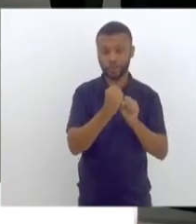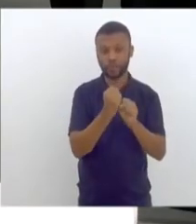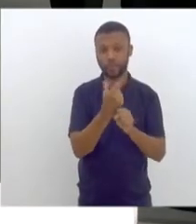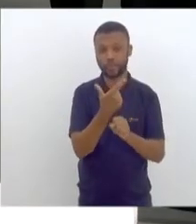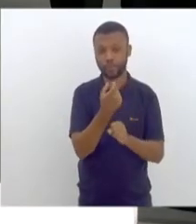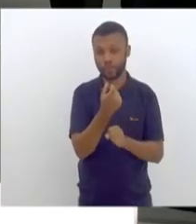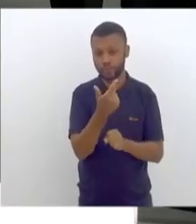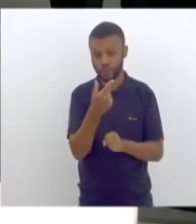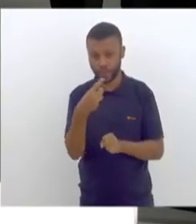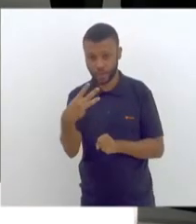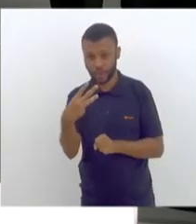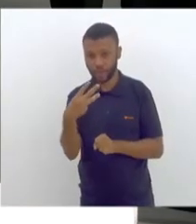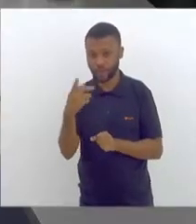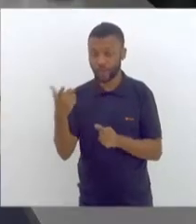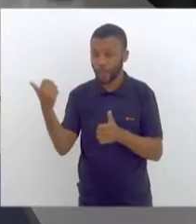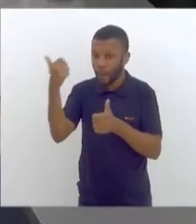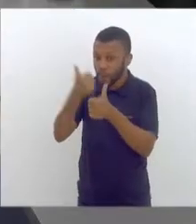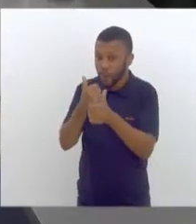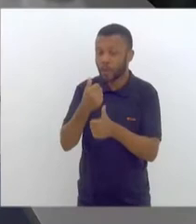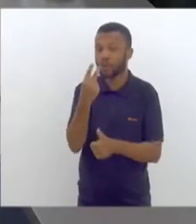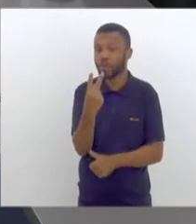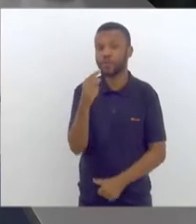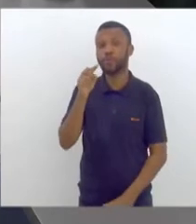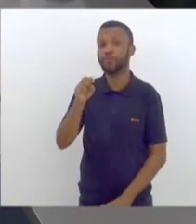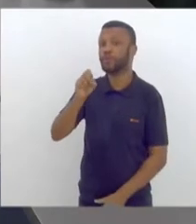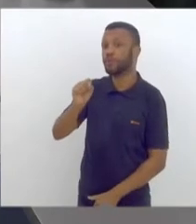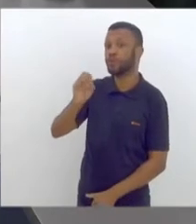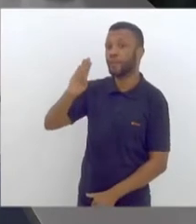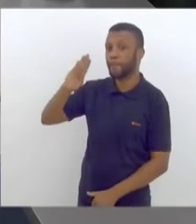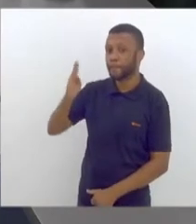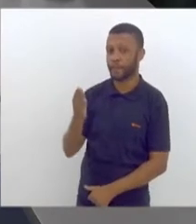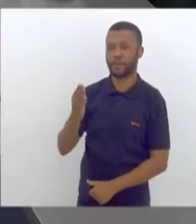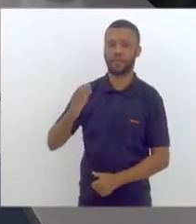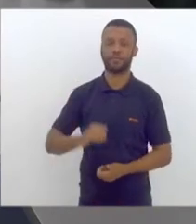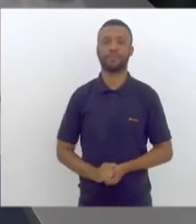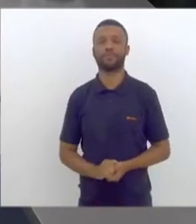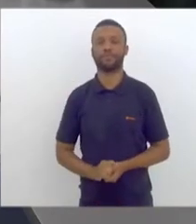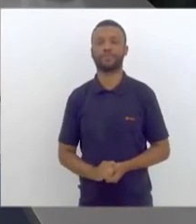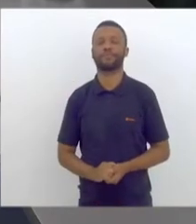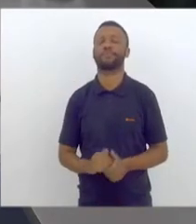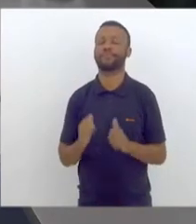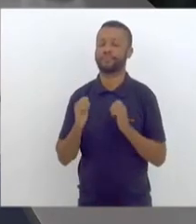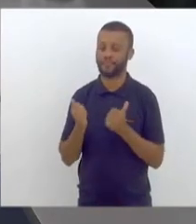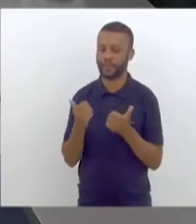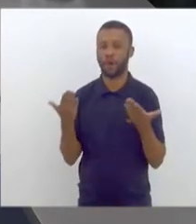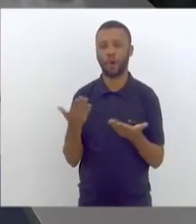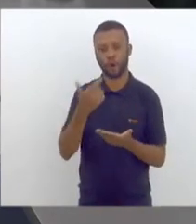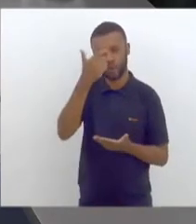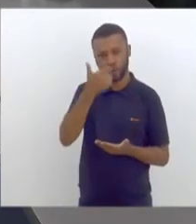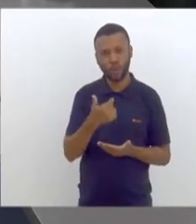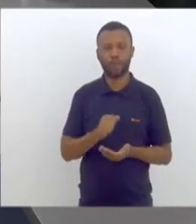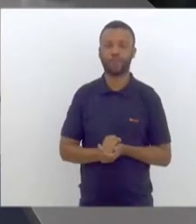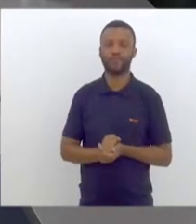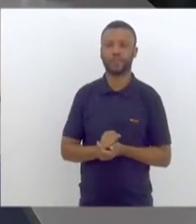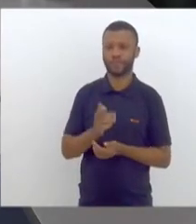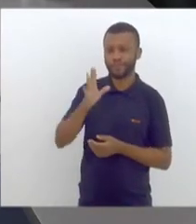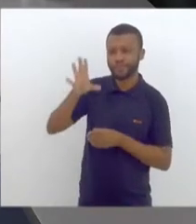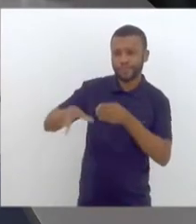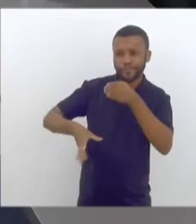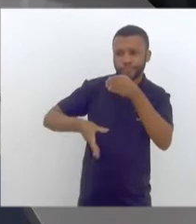compensação de 2.8 B então agora sou eu complementação